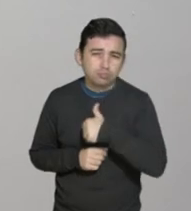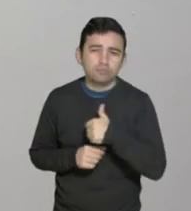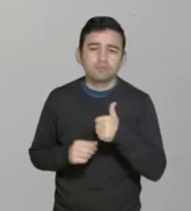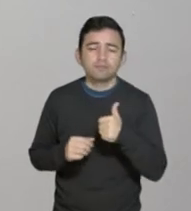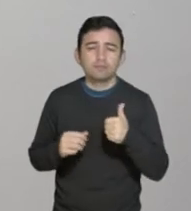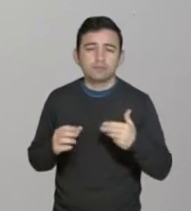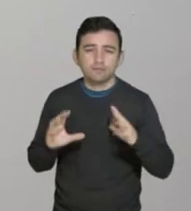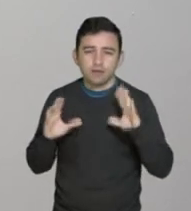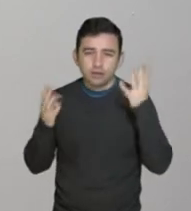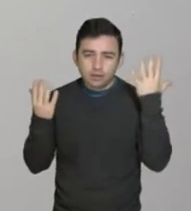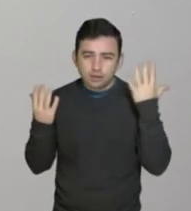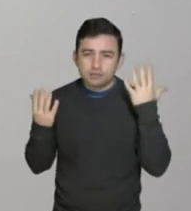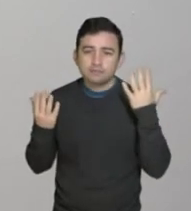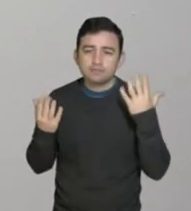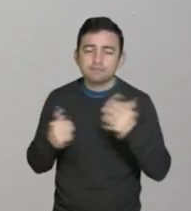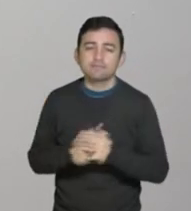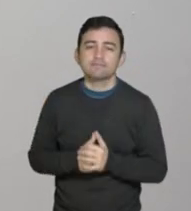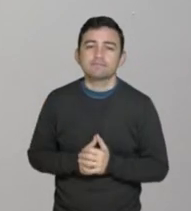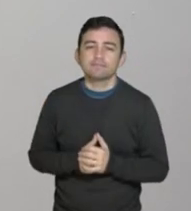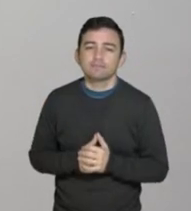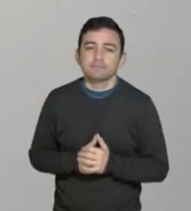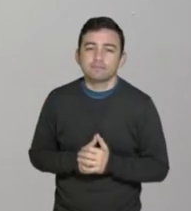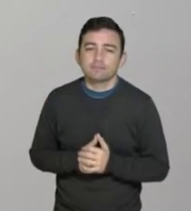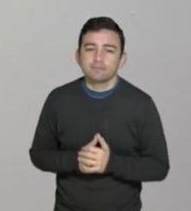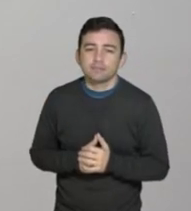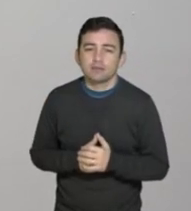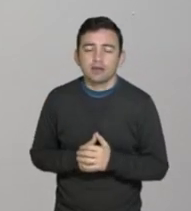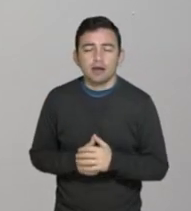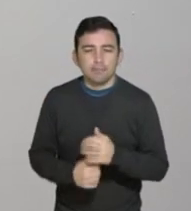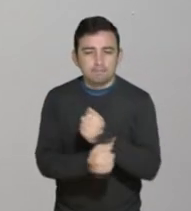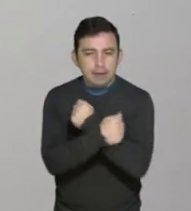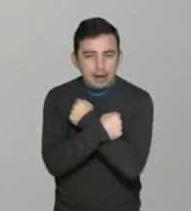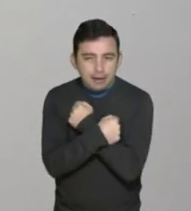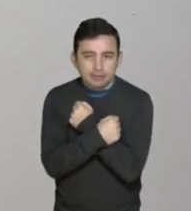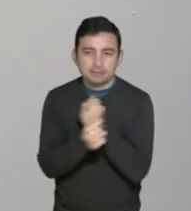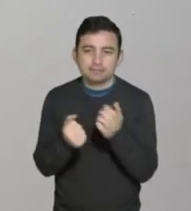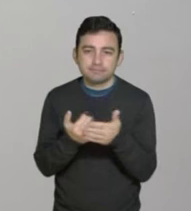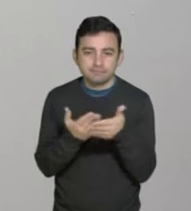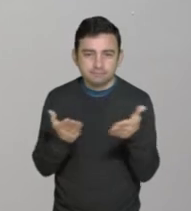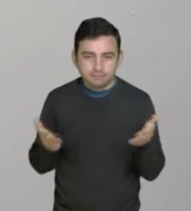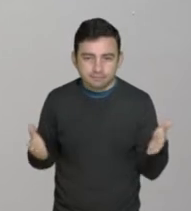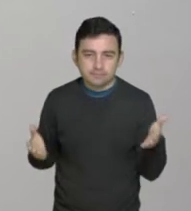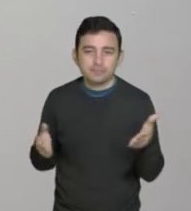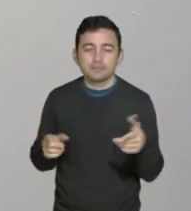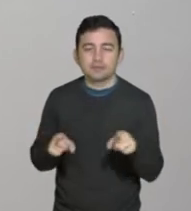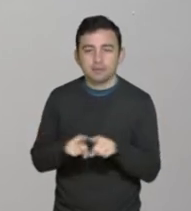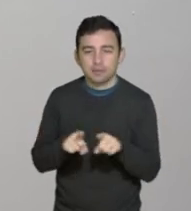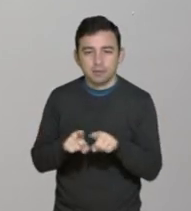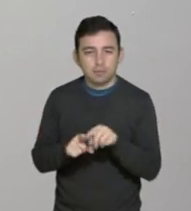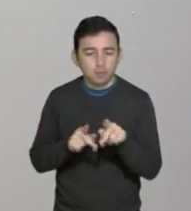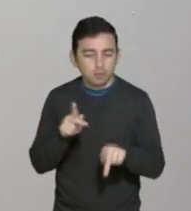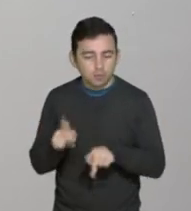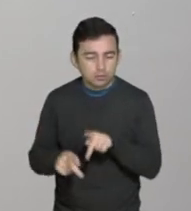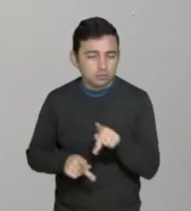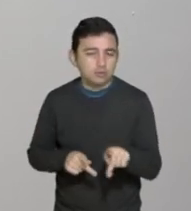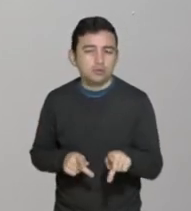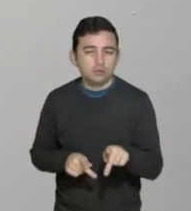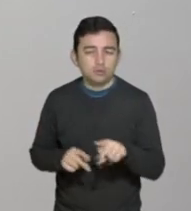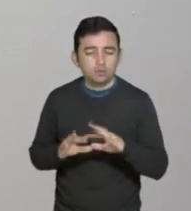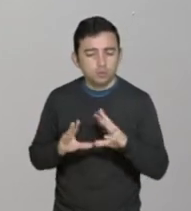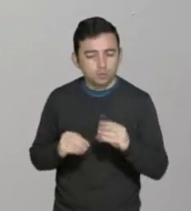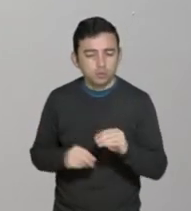desse deputado, enfim, levar nossos abraços e agradecer ao nosso povo cabirubense e todo o Estado,